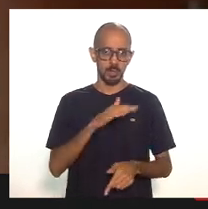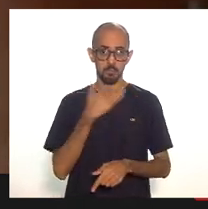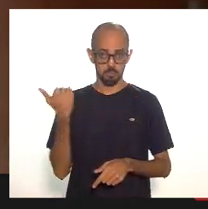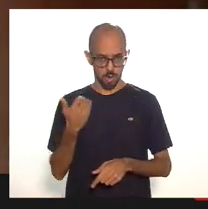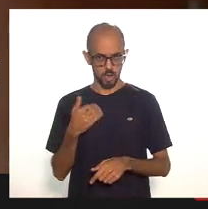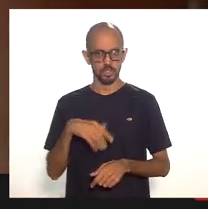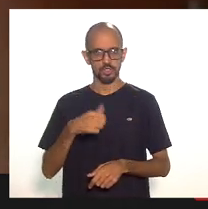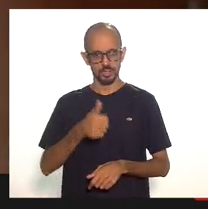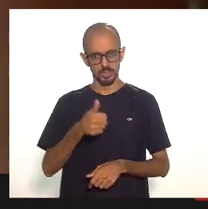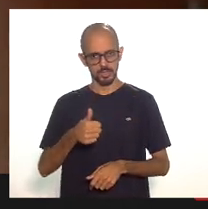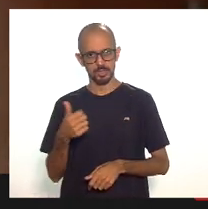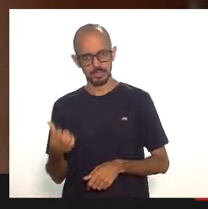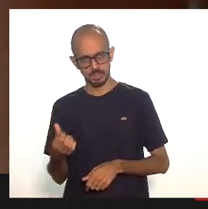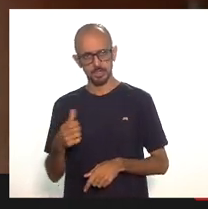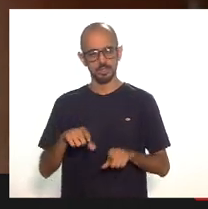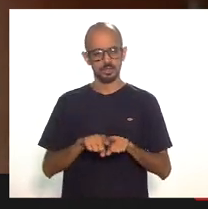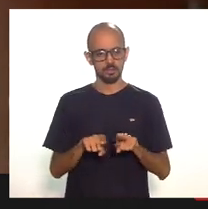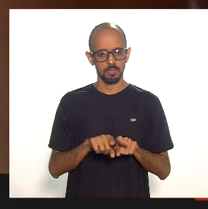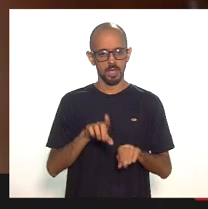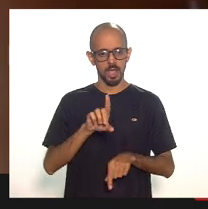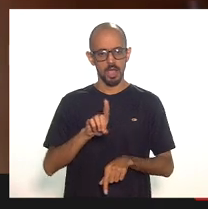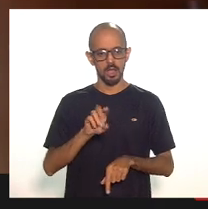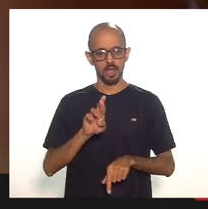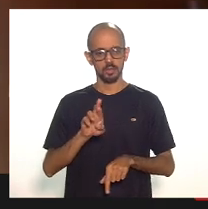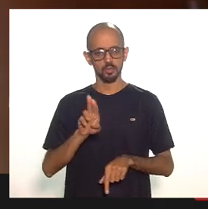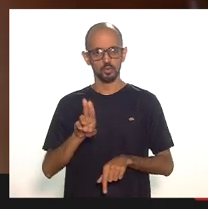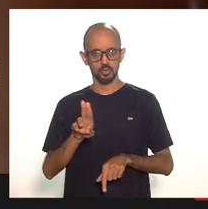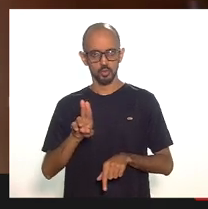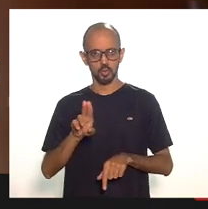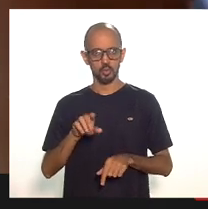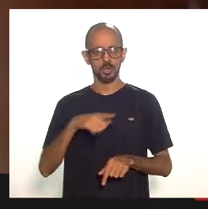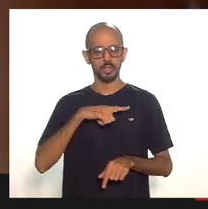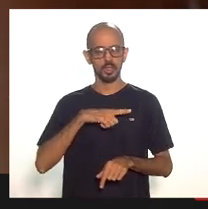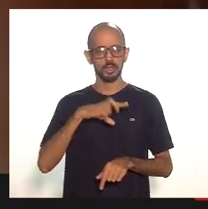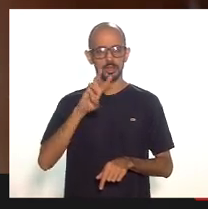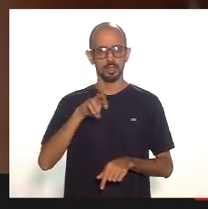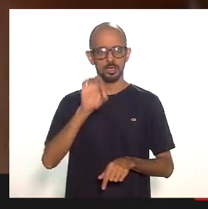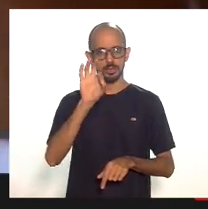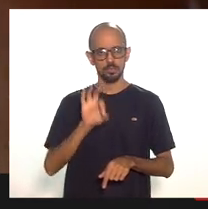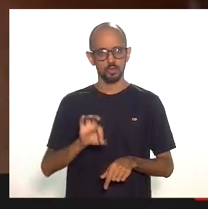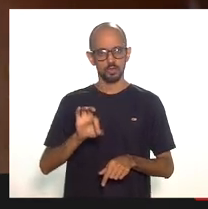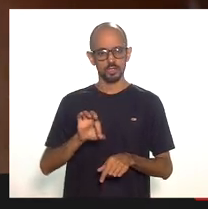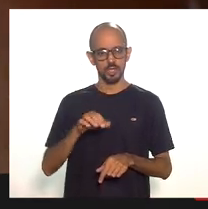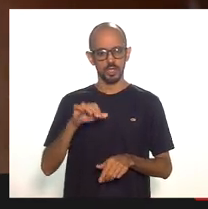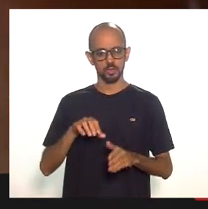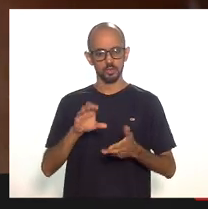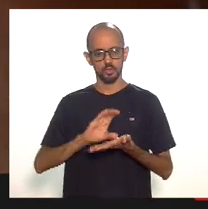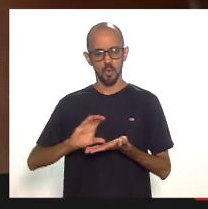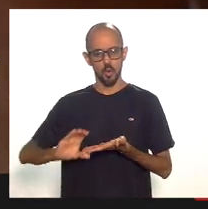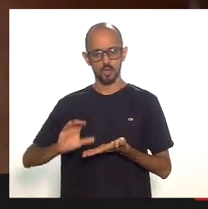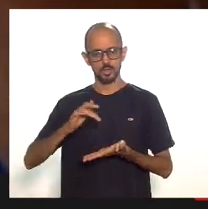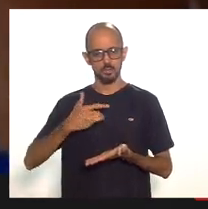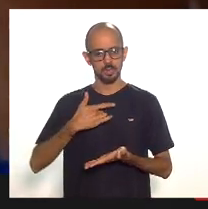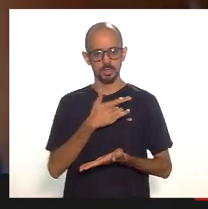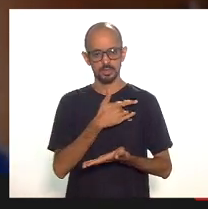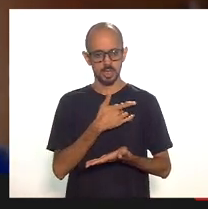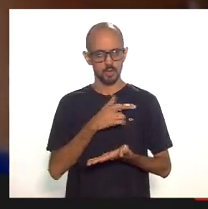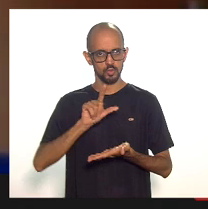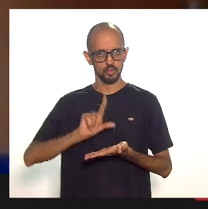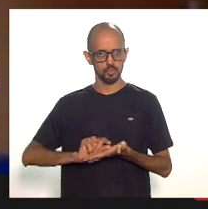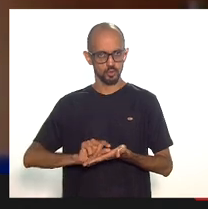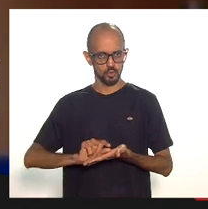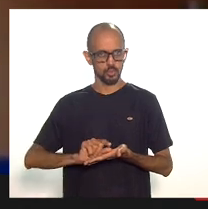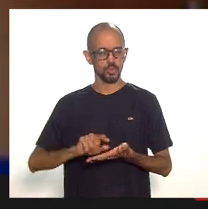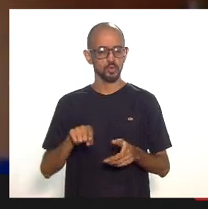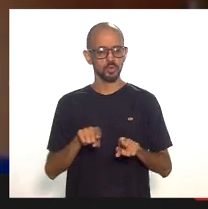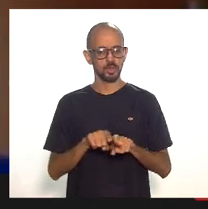a DRU, que drena até 30% do orçamento da saúde para a despesa discricionária do governo federal. Recentemente, o